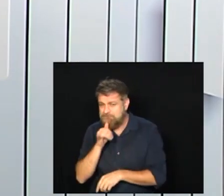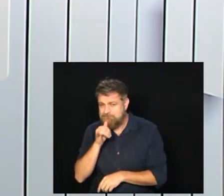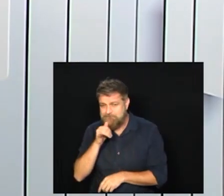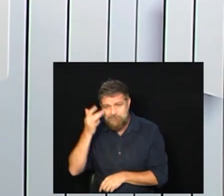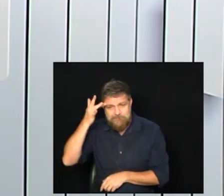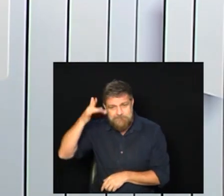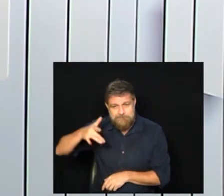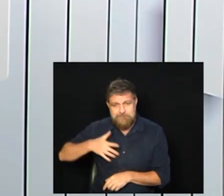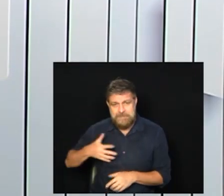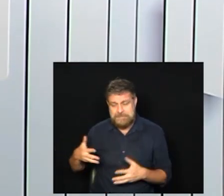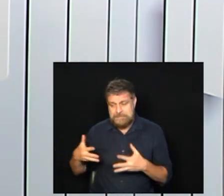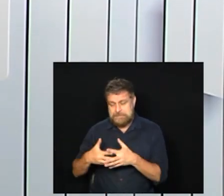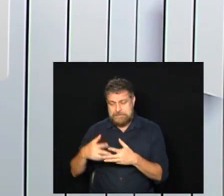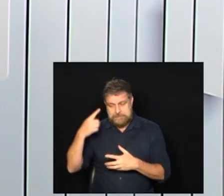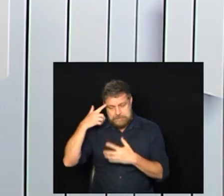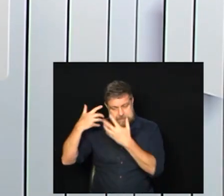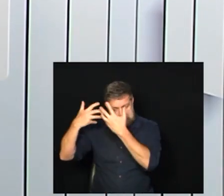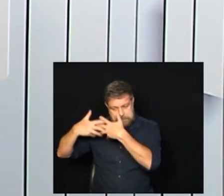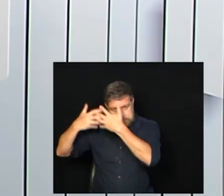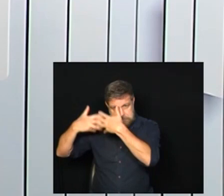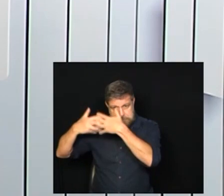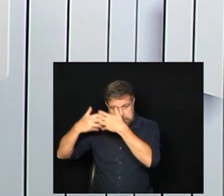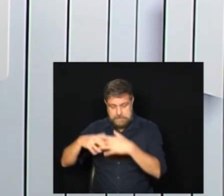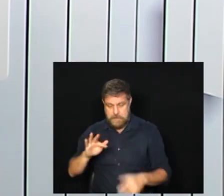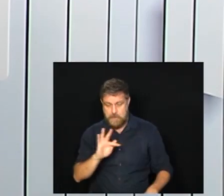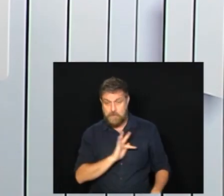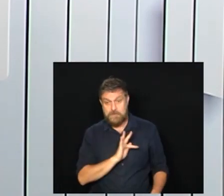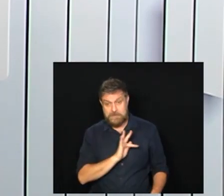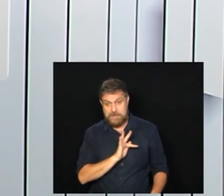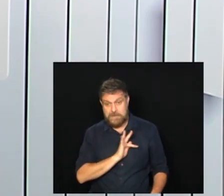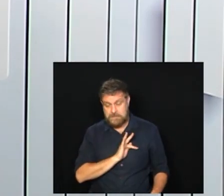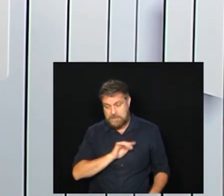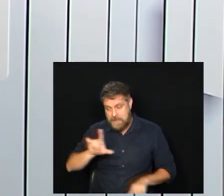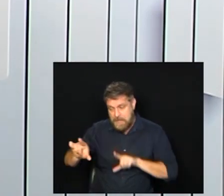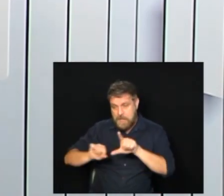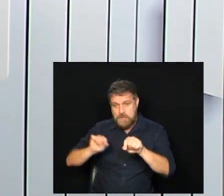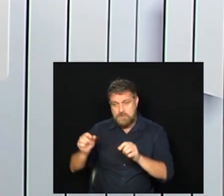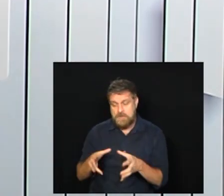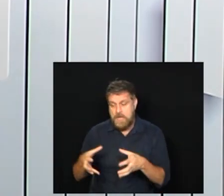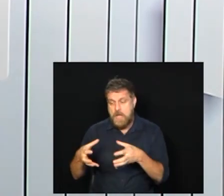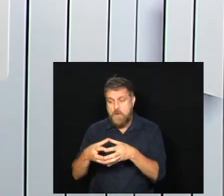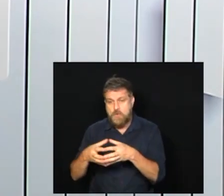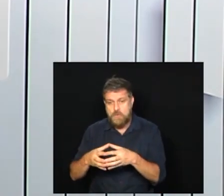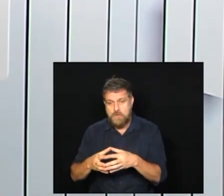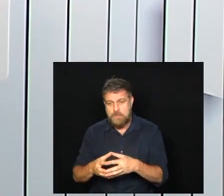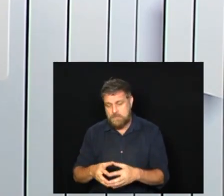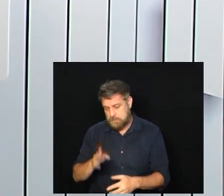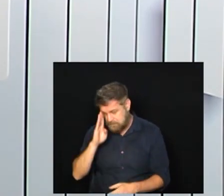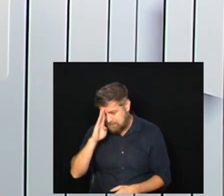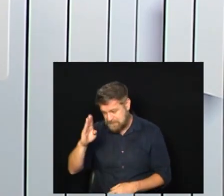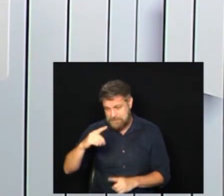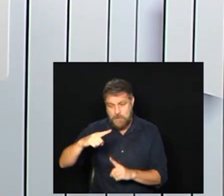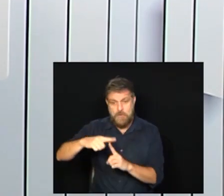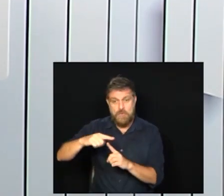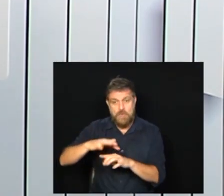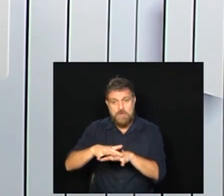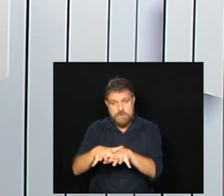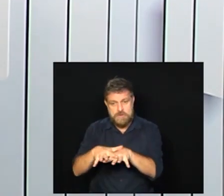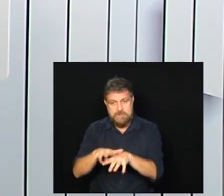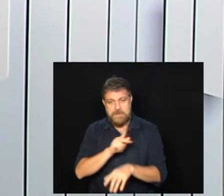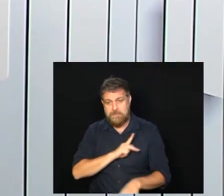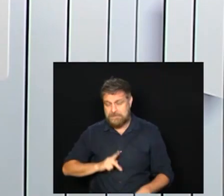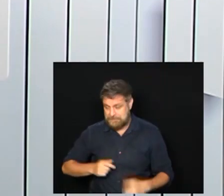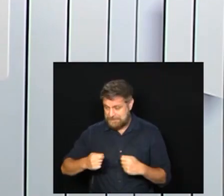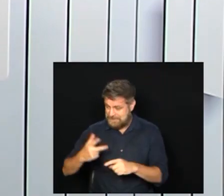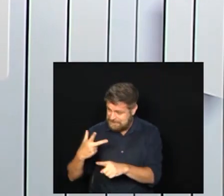Então tá quebrando a cabeça aí o técnico Gilson Kleina para definir a formação titular da Ponte Preta, que precisa da